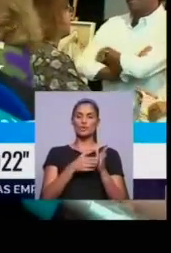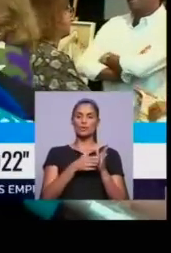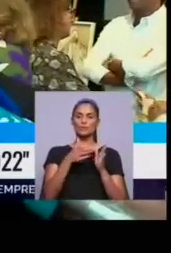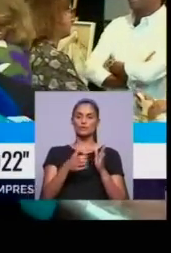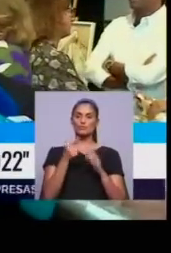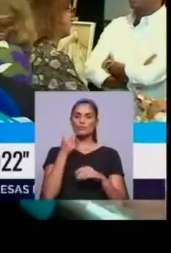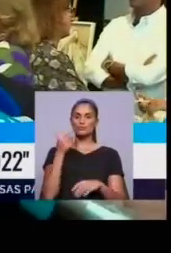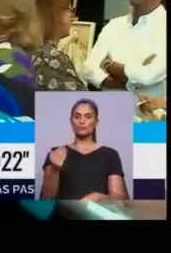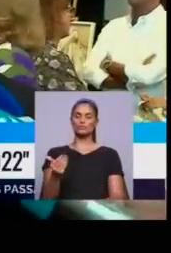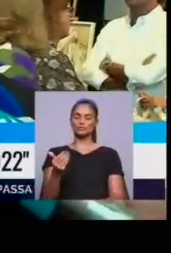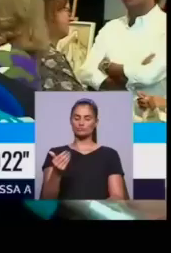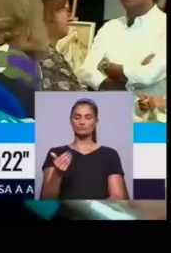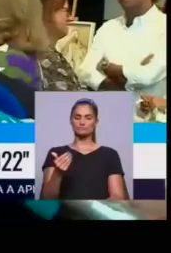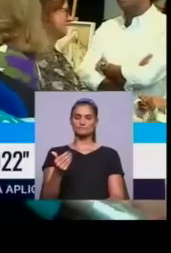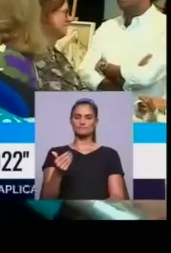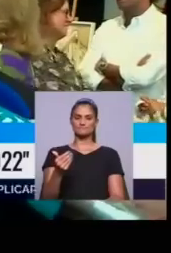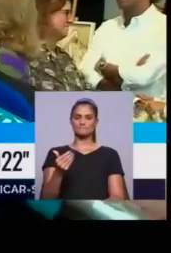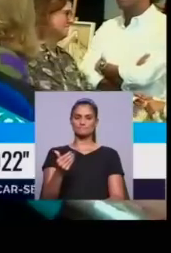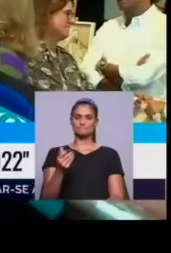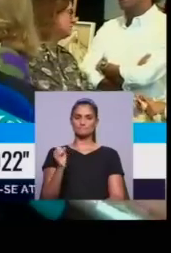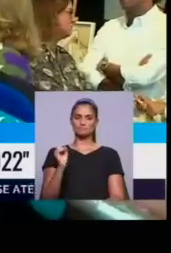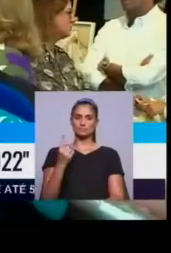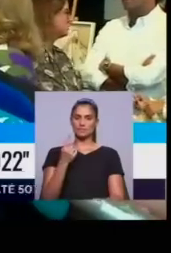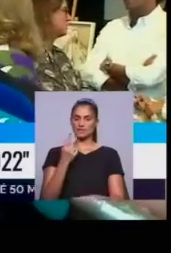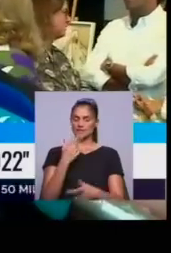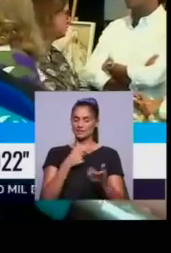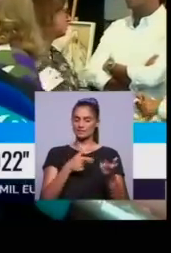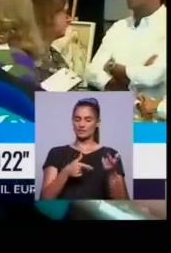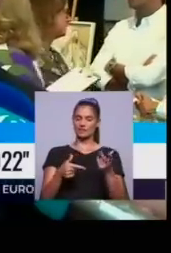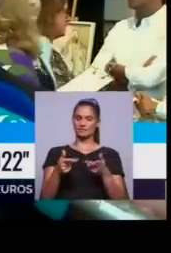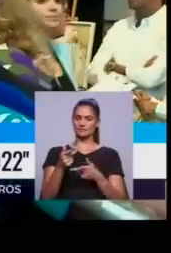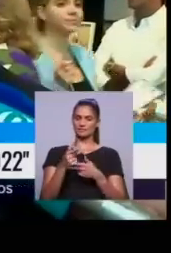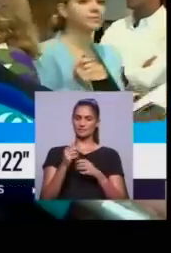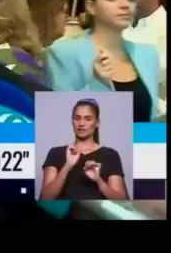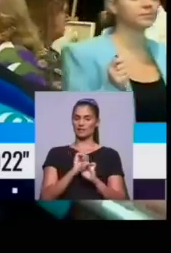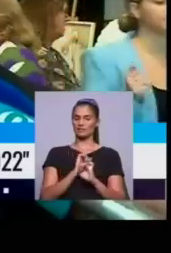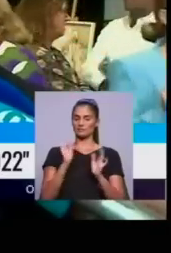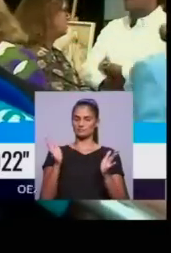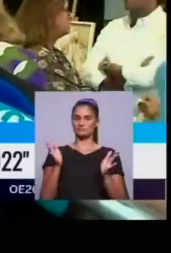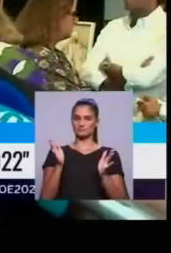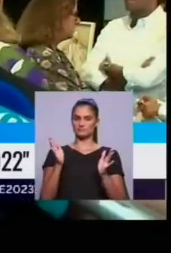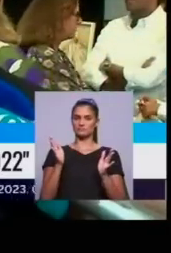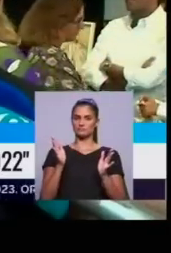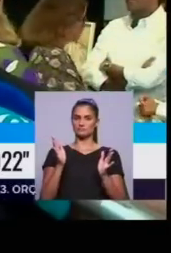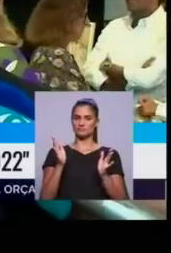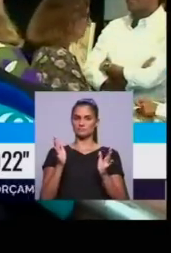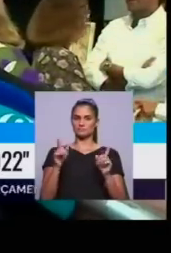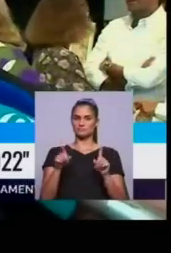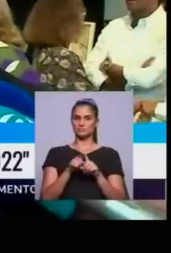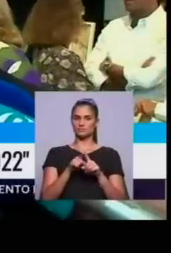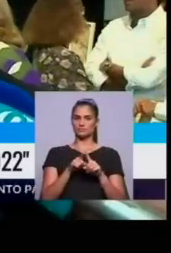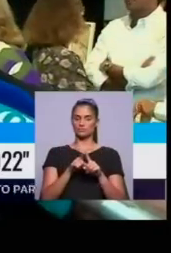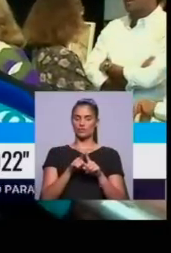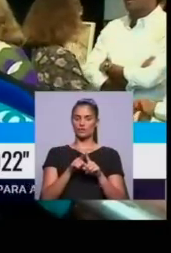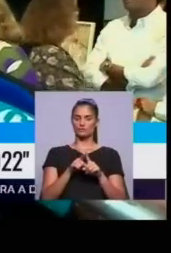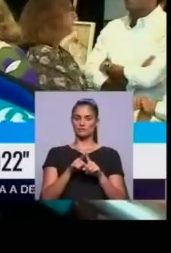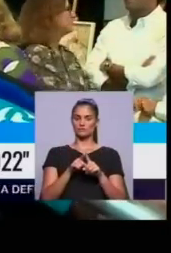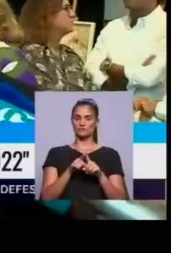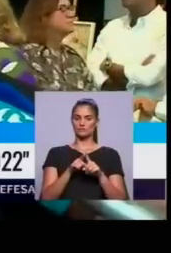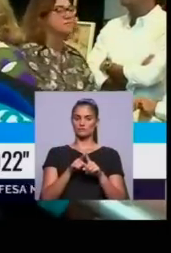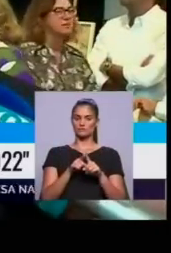futuro a primeira crítica é mais óbvia é aquela que é mais feita